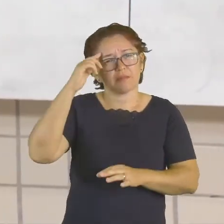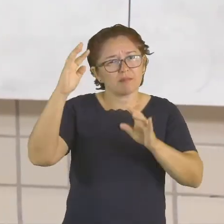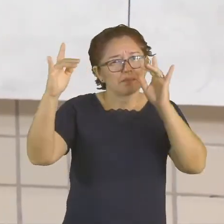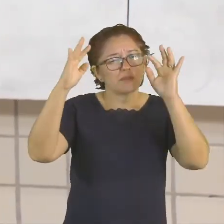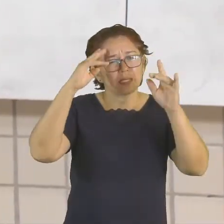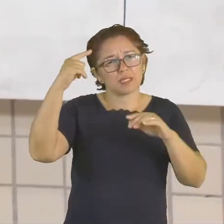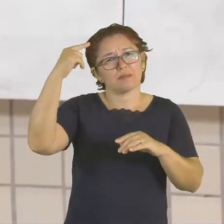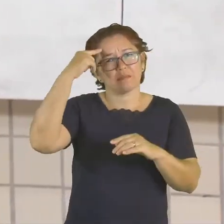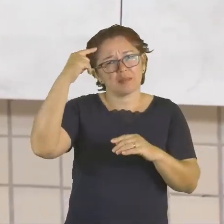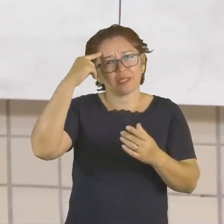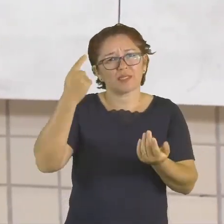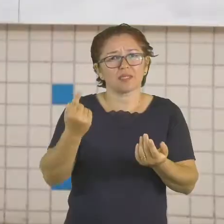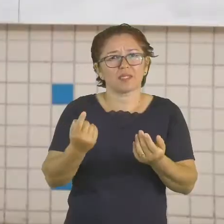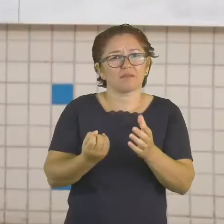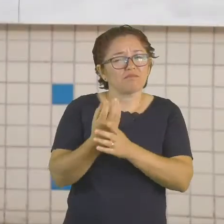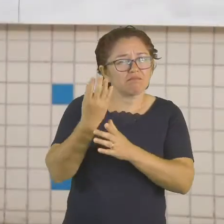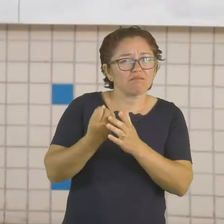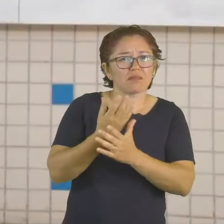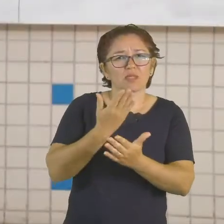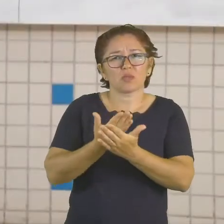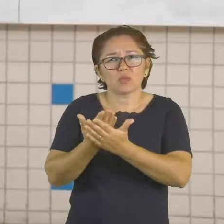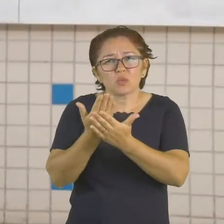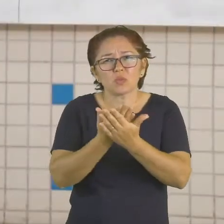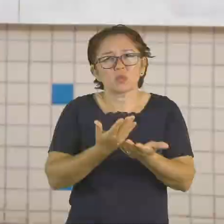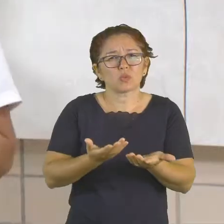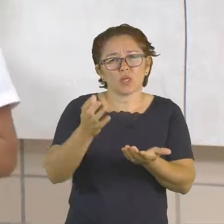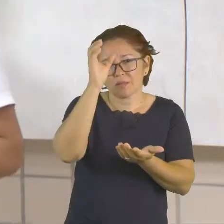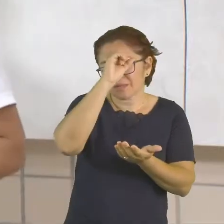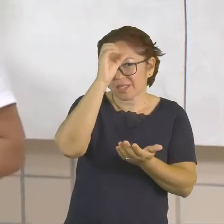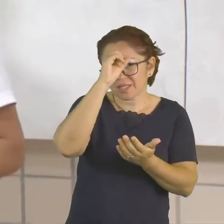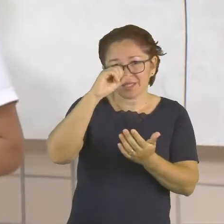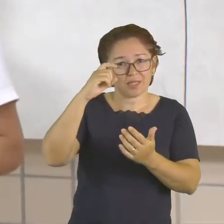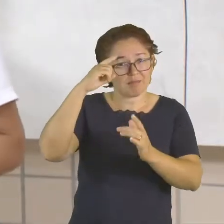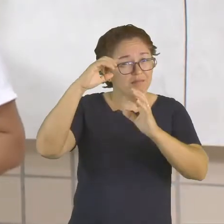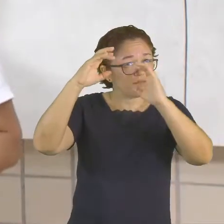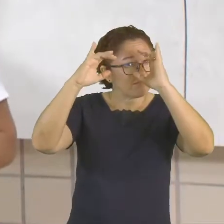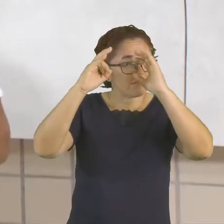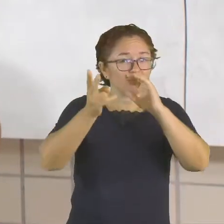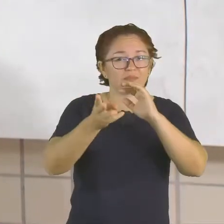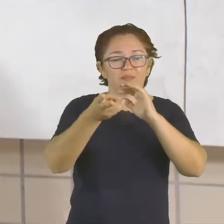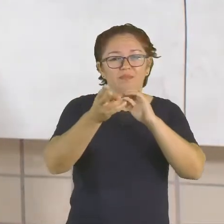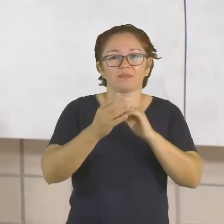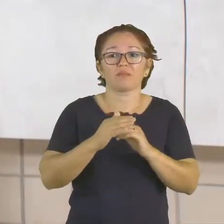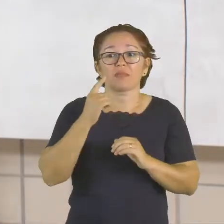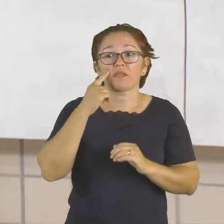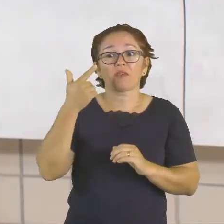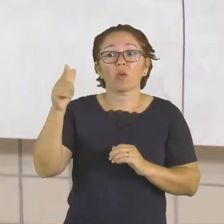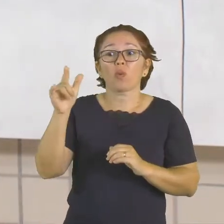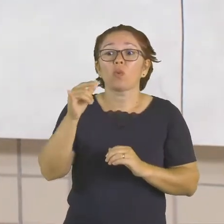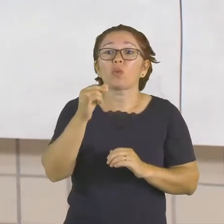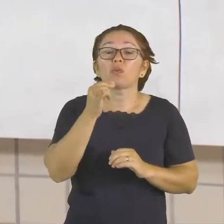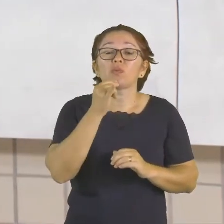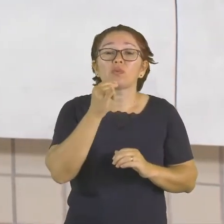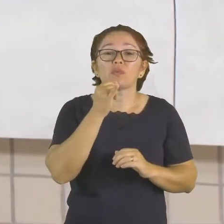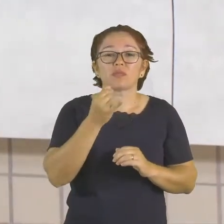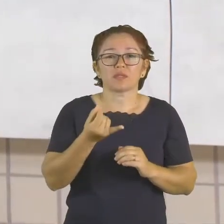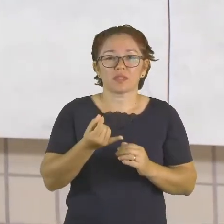estudando, aprendendo. Observem um exemplo de cyberpoema,